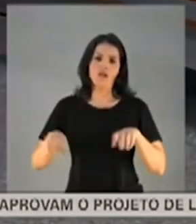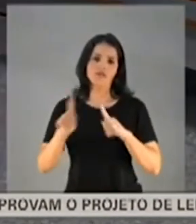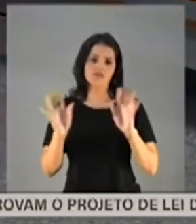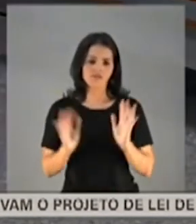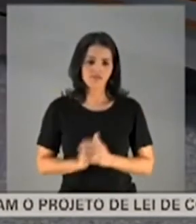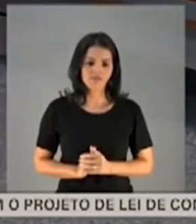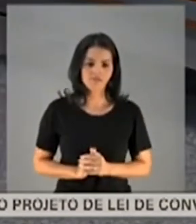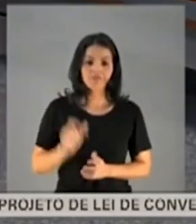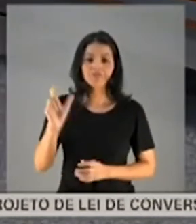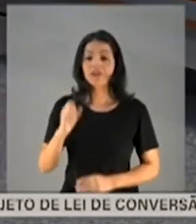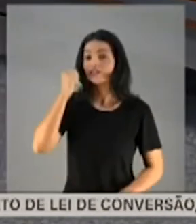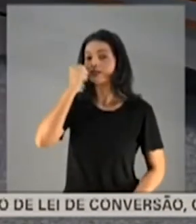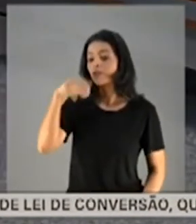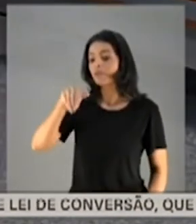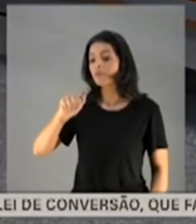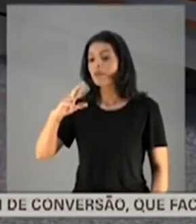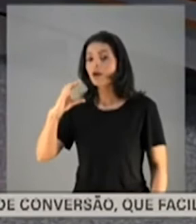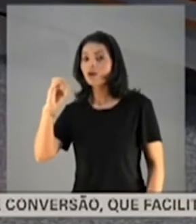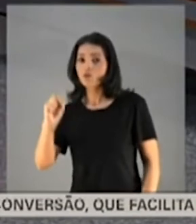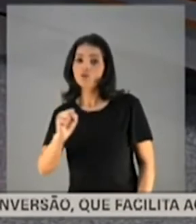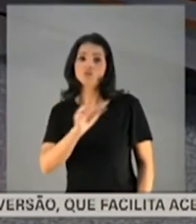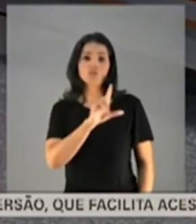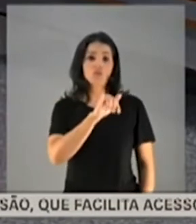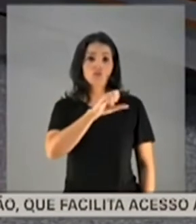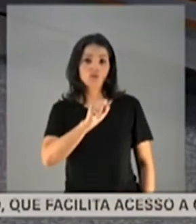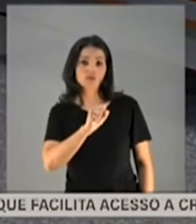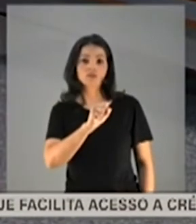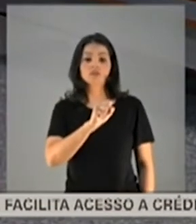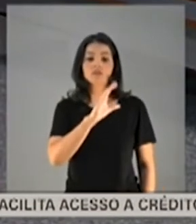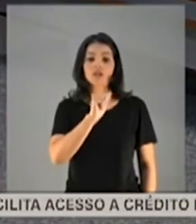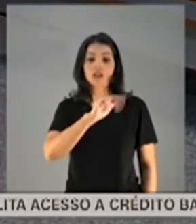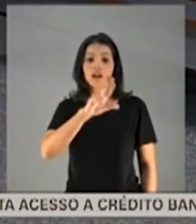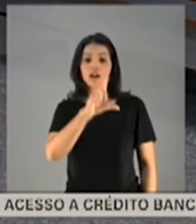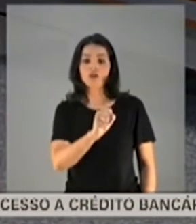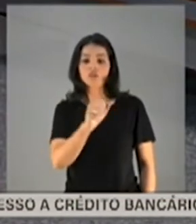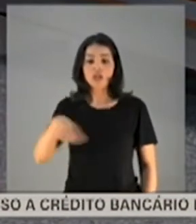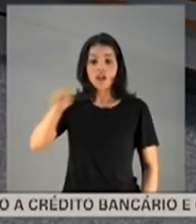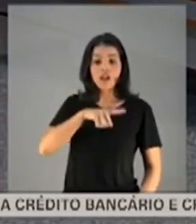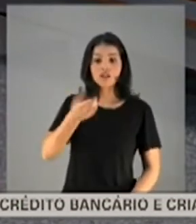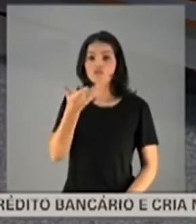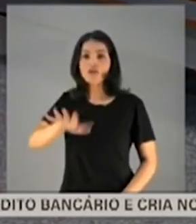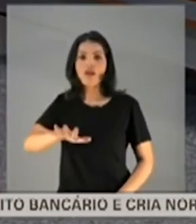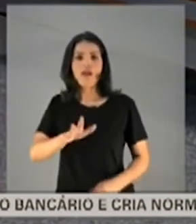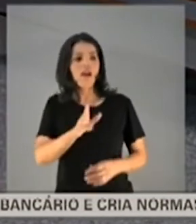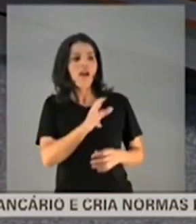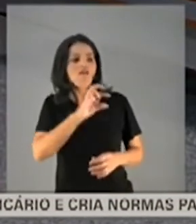Marco Rogério, do senador Luiz Carlos Rádio, contra a investigação da morte das parturientes. Não seja covarde, senador.